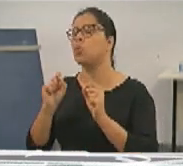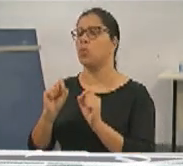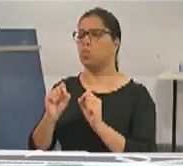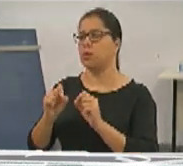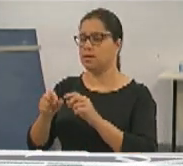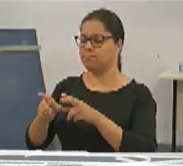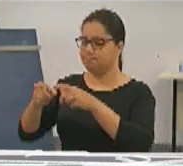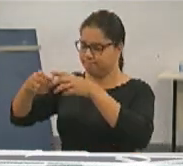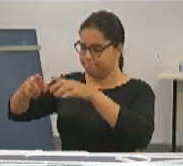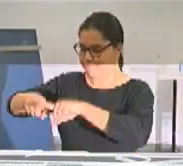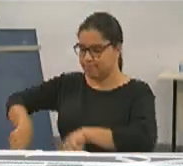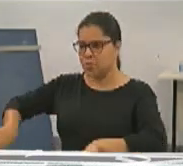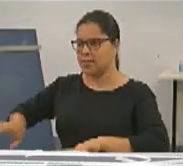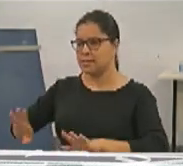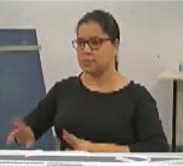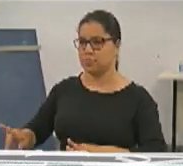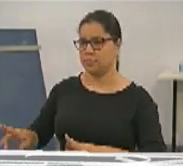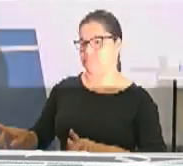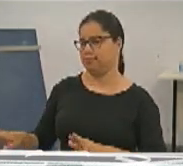Houve